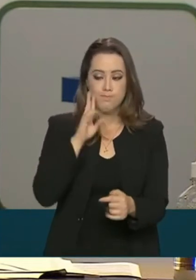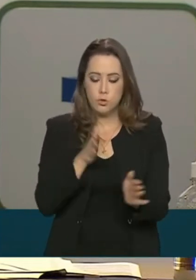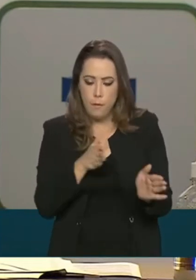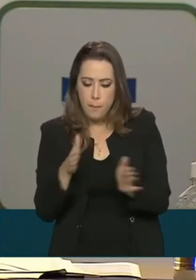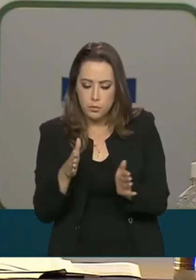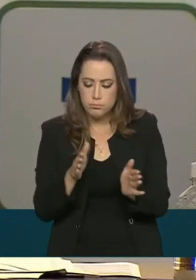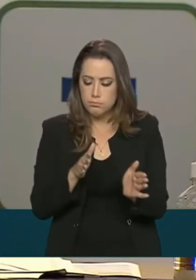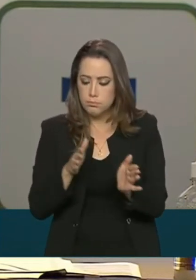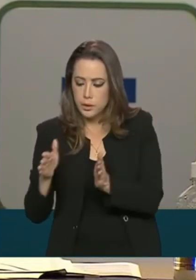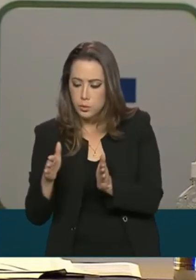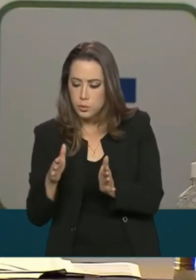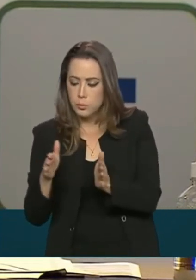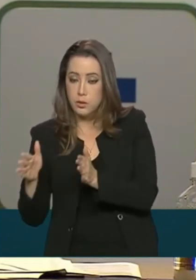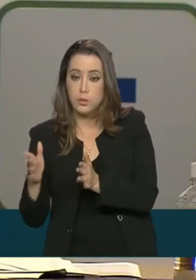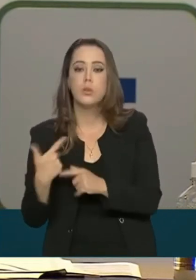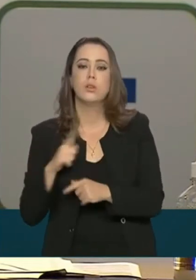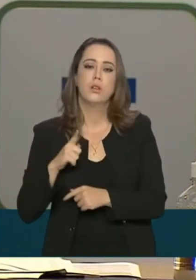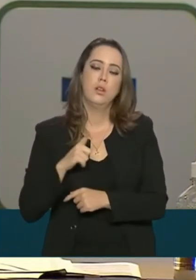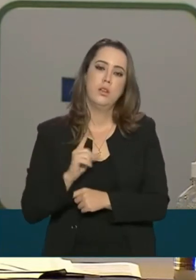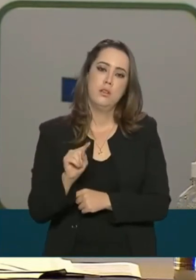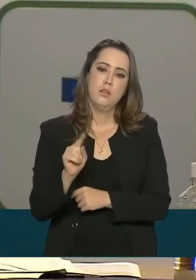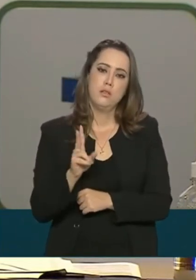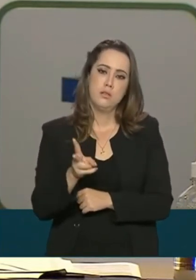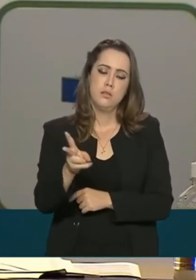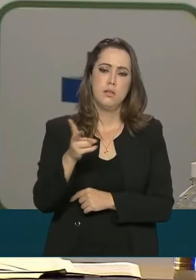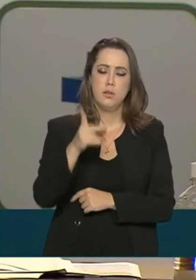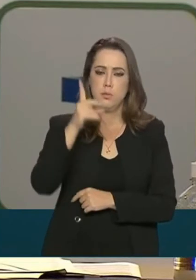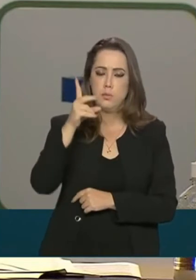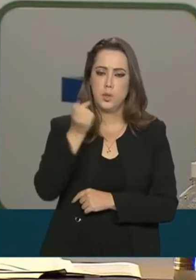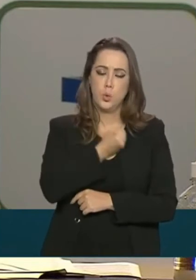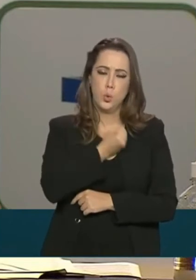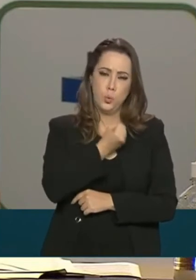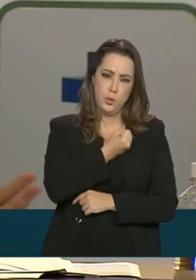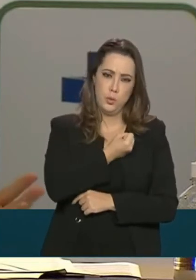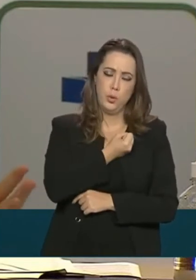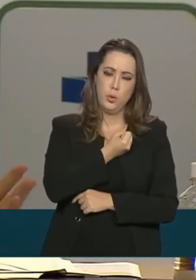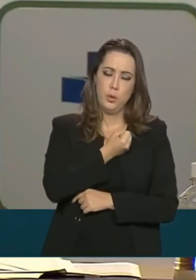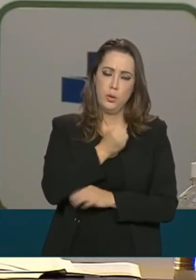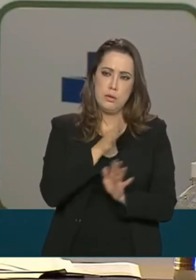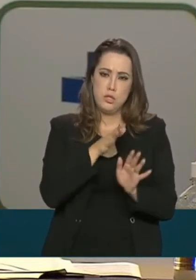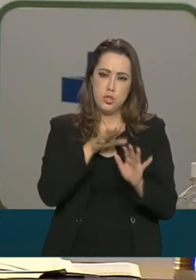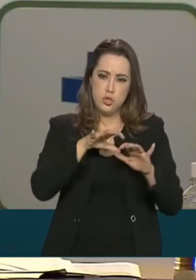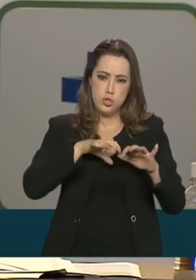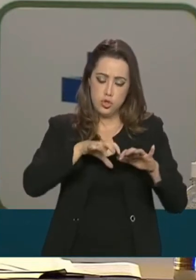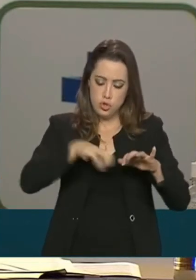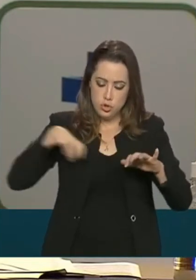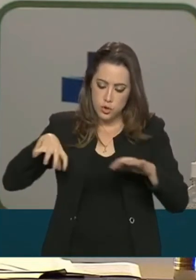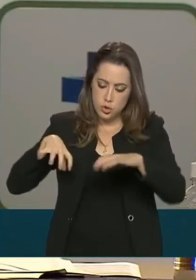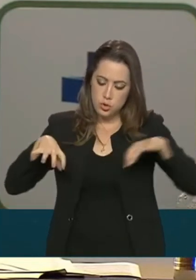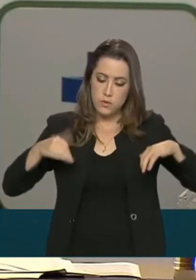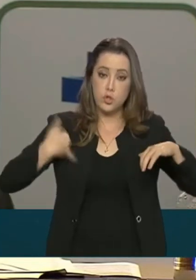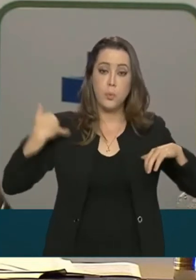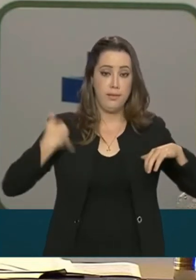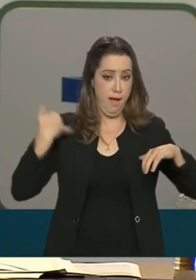temos casos de hospitalização por cada intervalo etário, e temos sempre